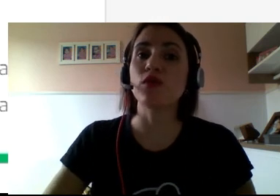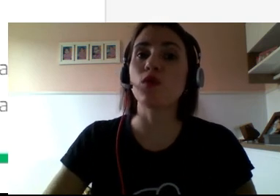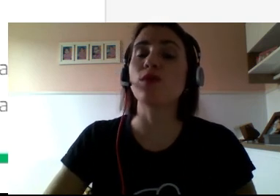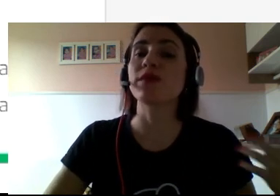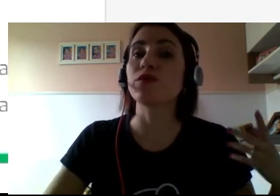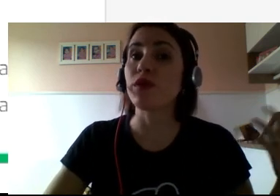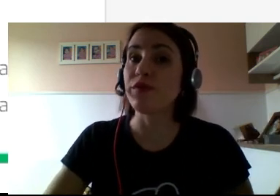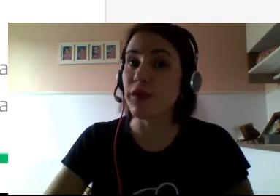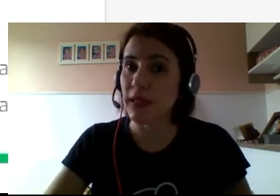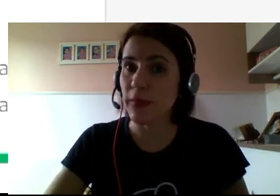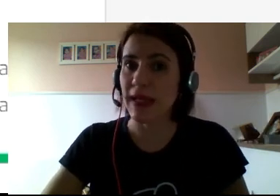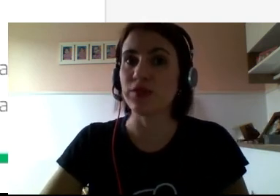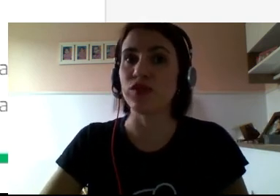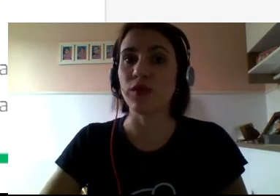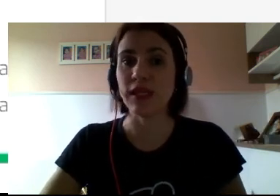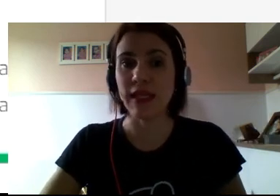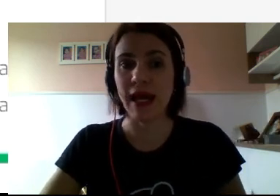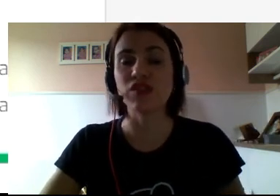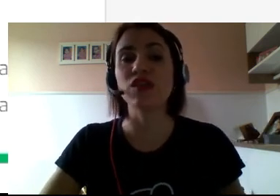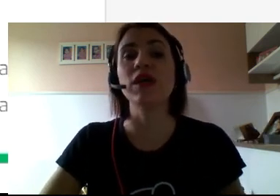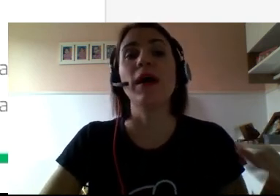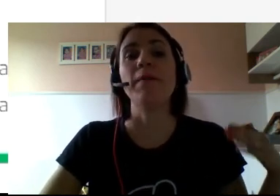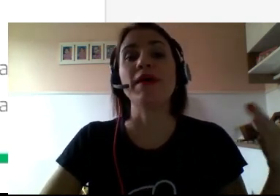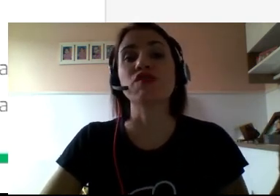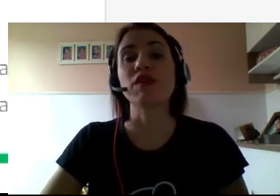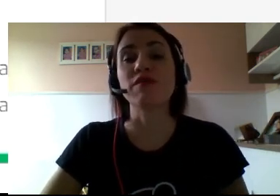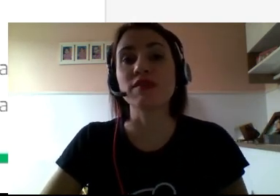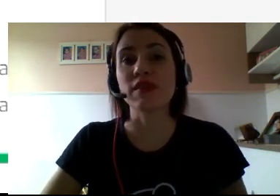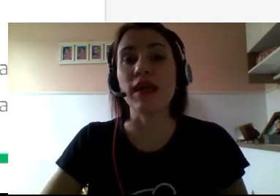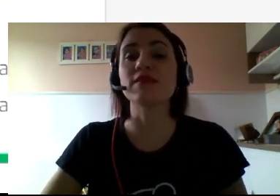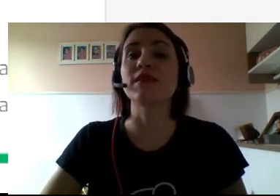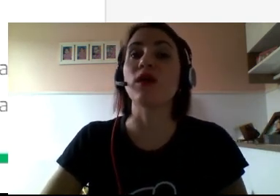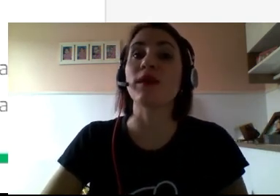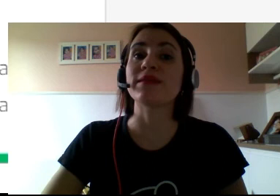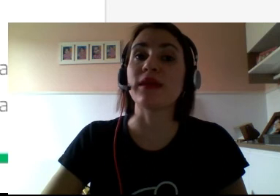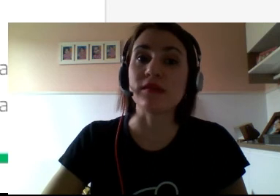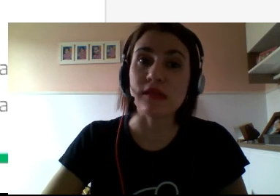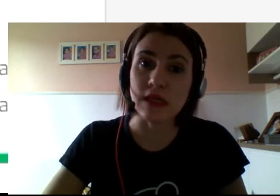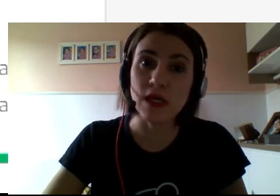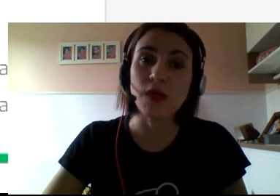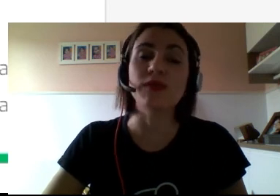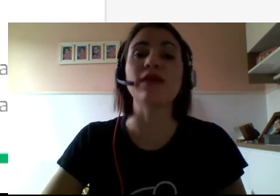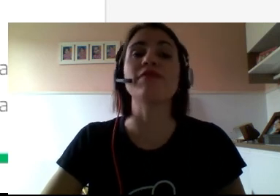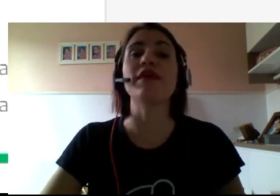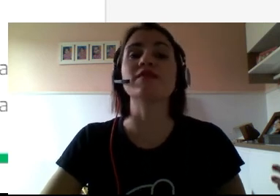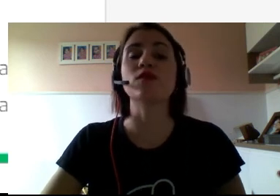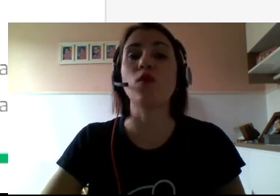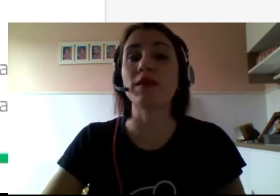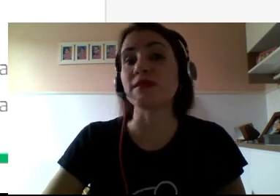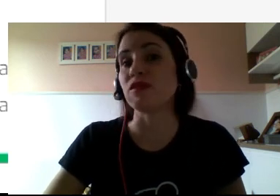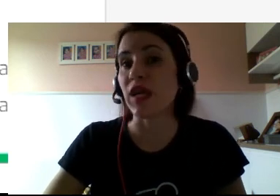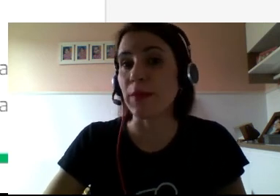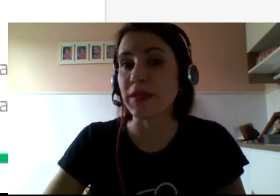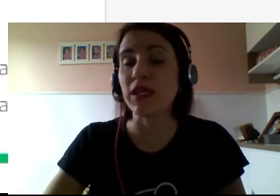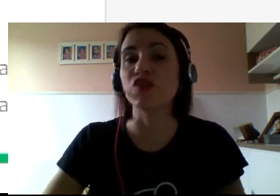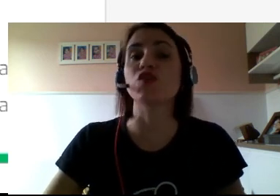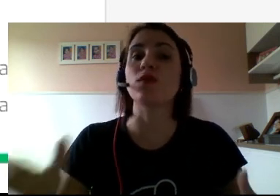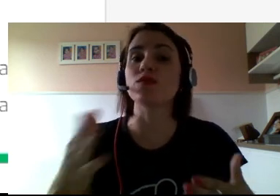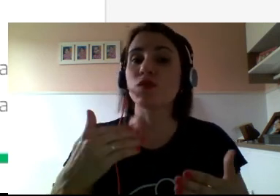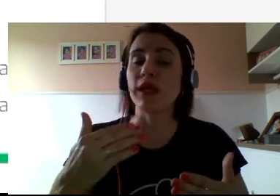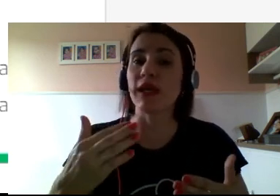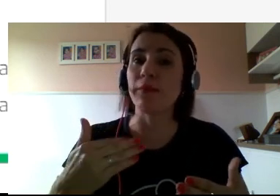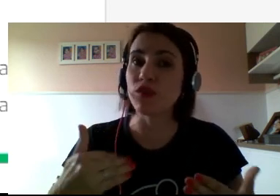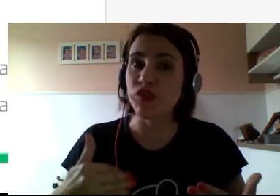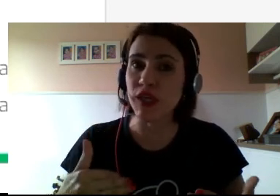então em todo o conteúdo que foi trabalhado Na unidade peço que vocês tenham atenção né façam com bastante